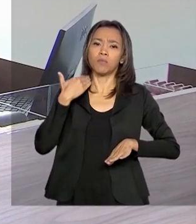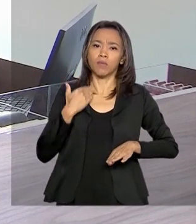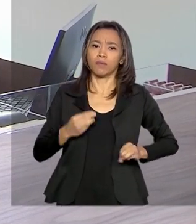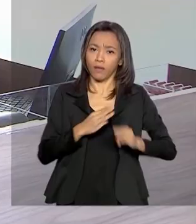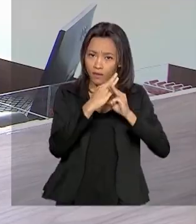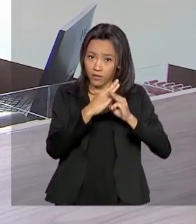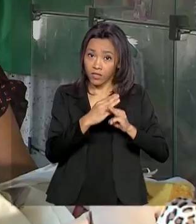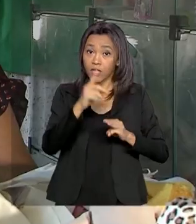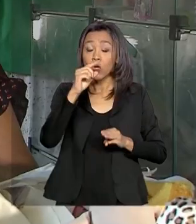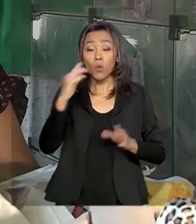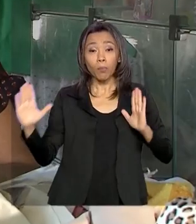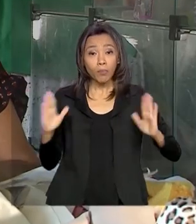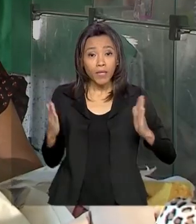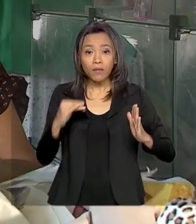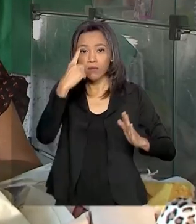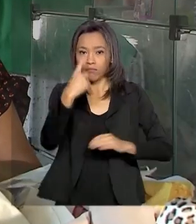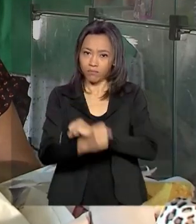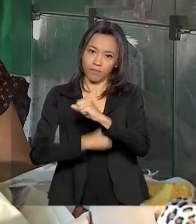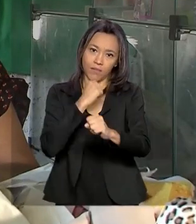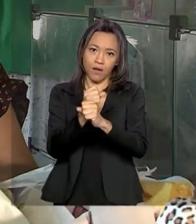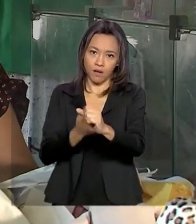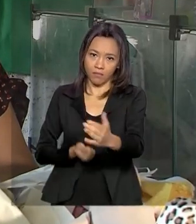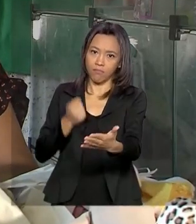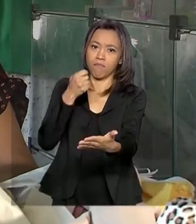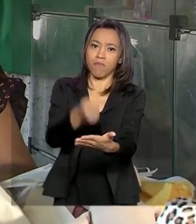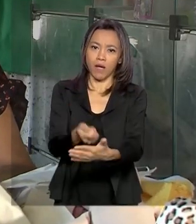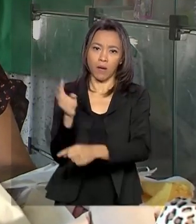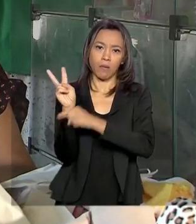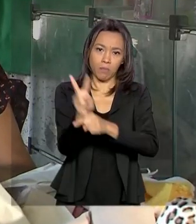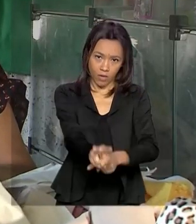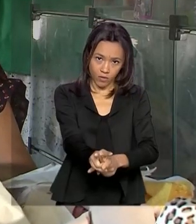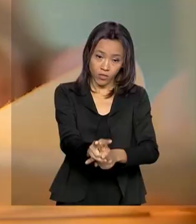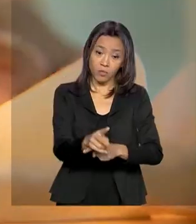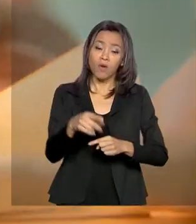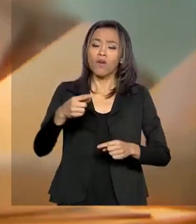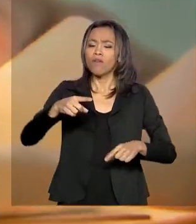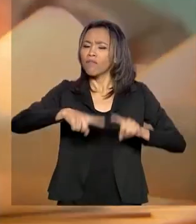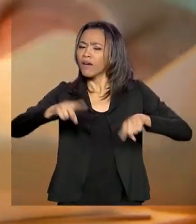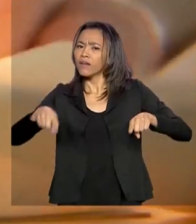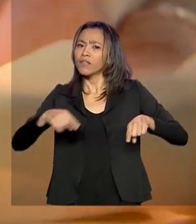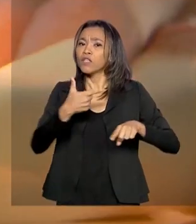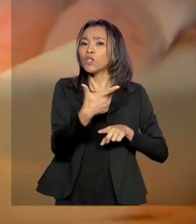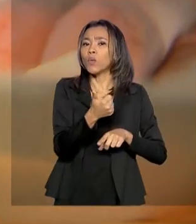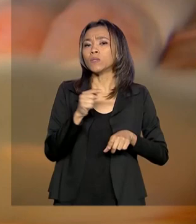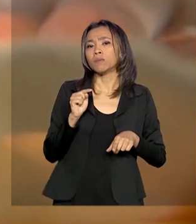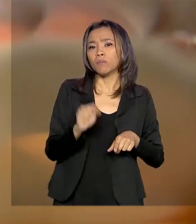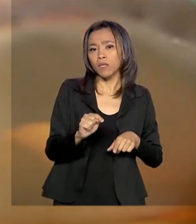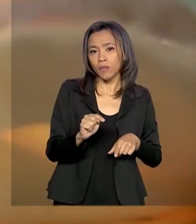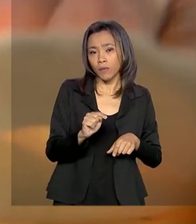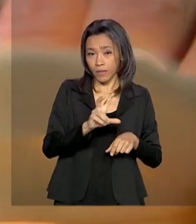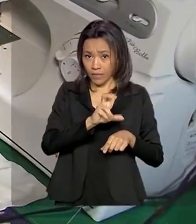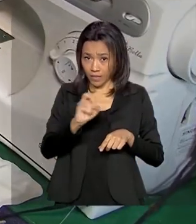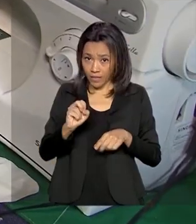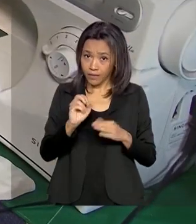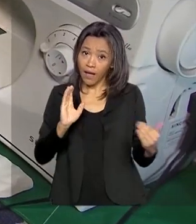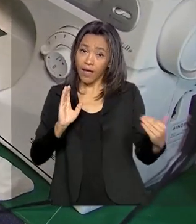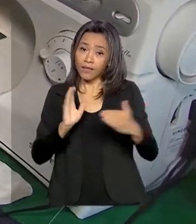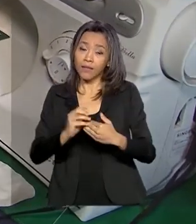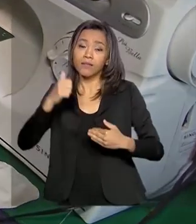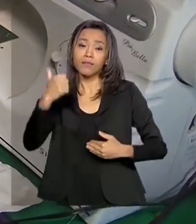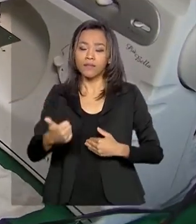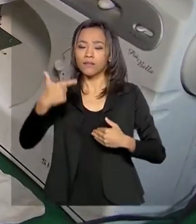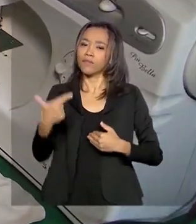é de um ano. Os valores do empréstimo variam de R$ 12.500 a R 125